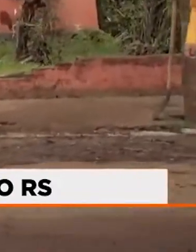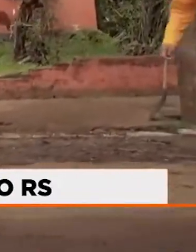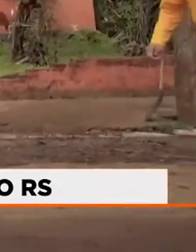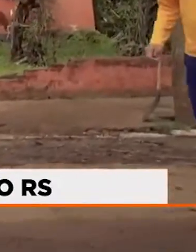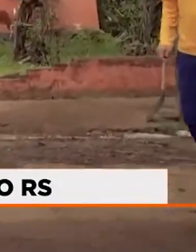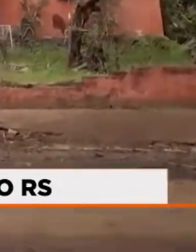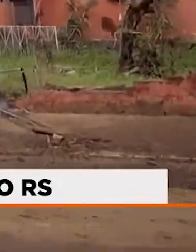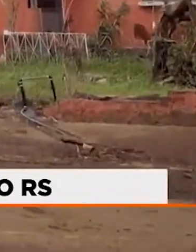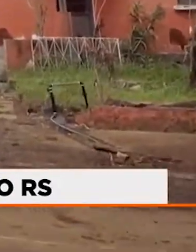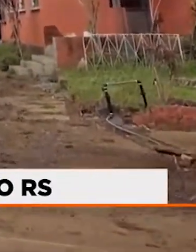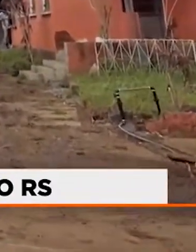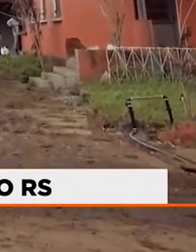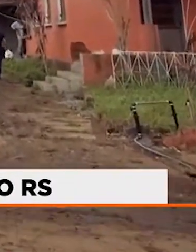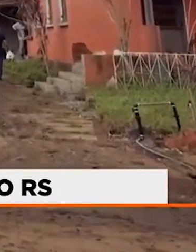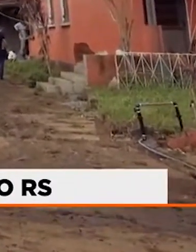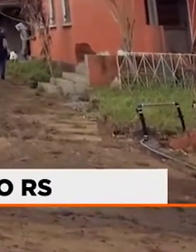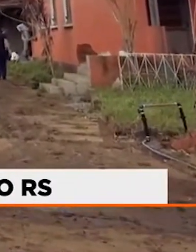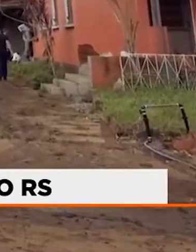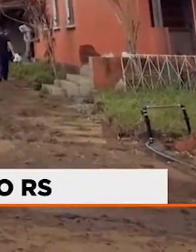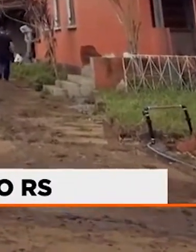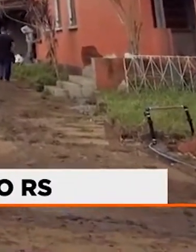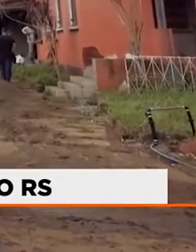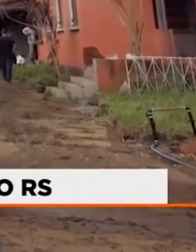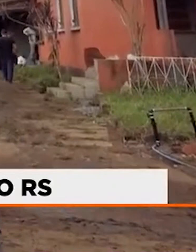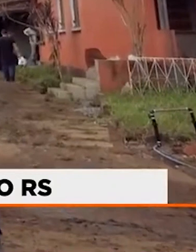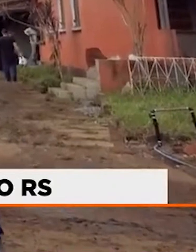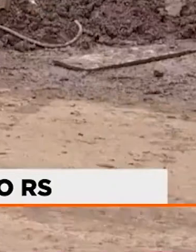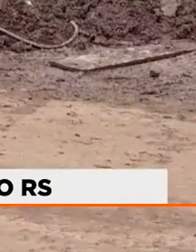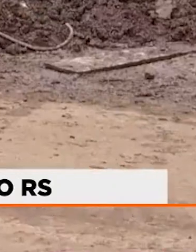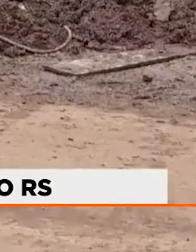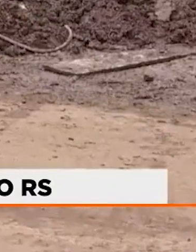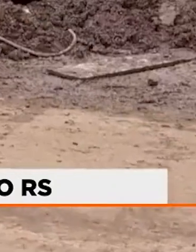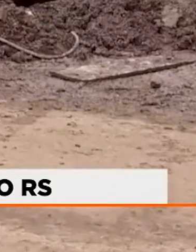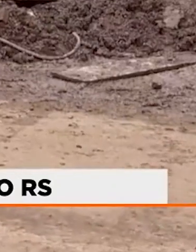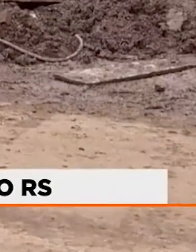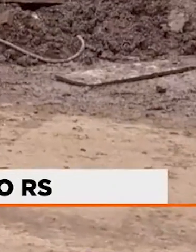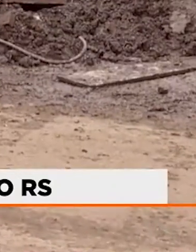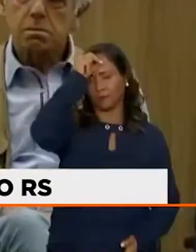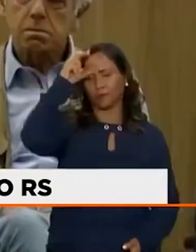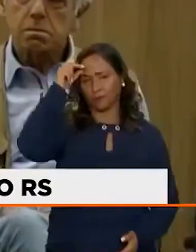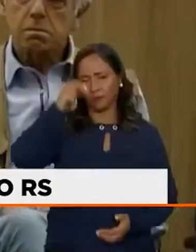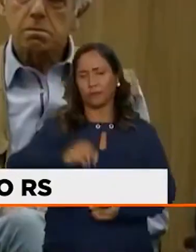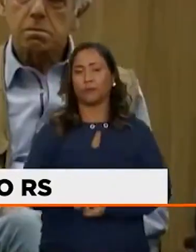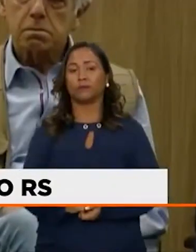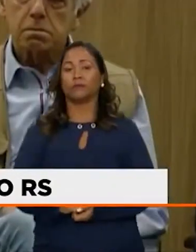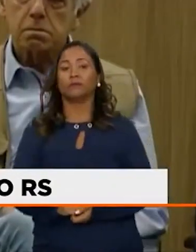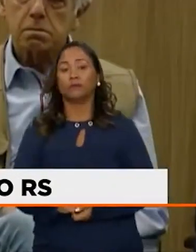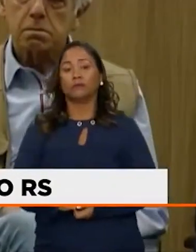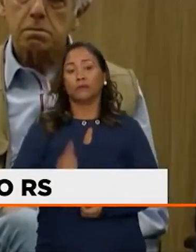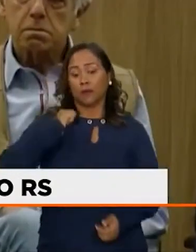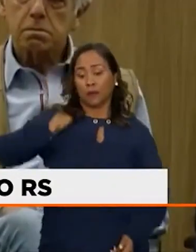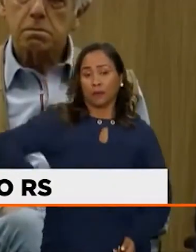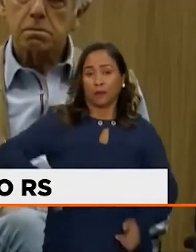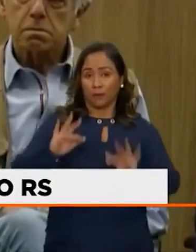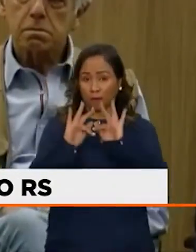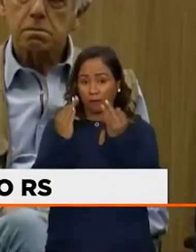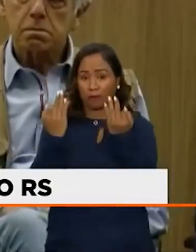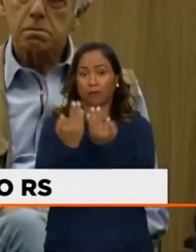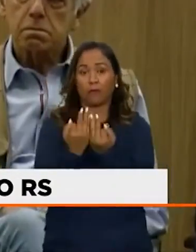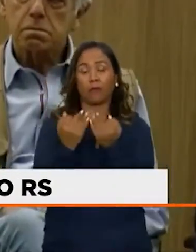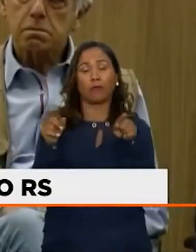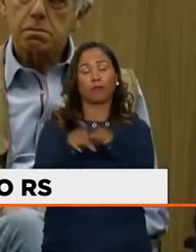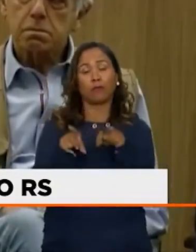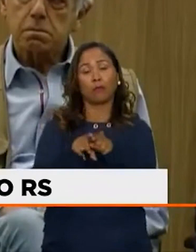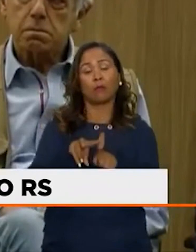R$ 6.220 vão poder ser sacados. Outros benefícios também vão ser antecipados. Bolsa Família, ele vai